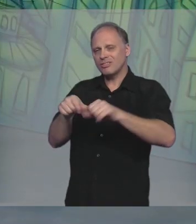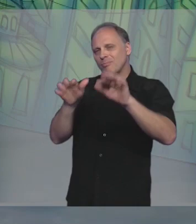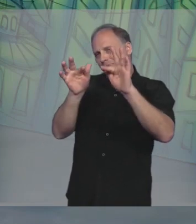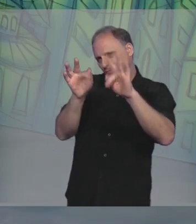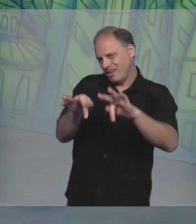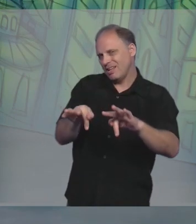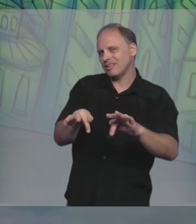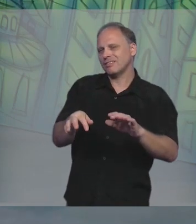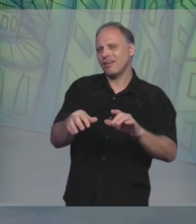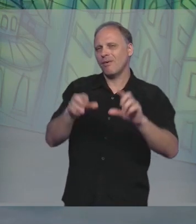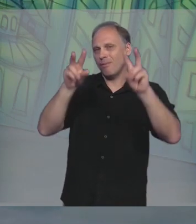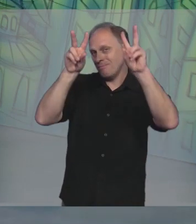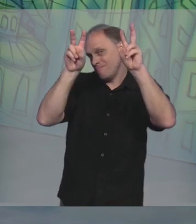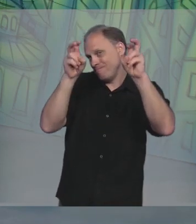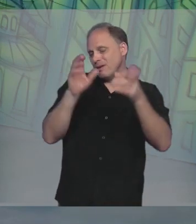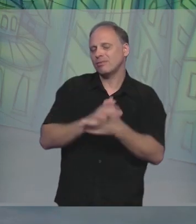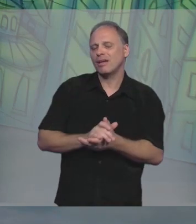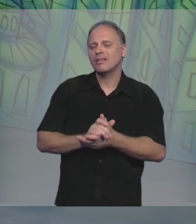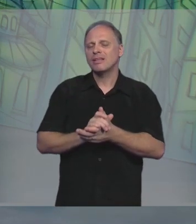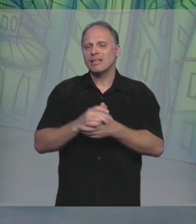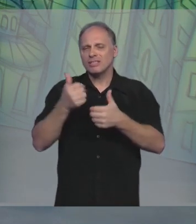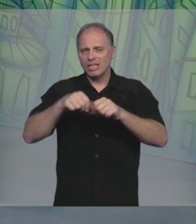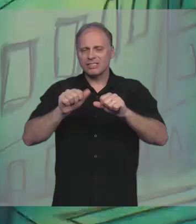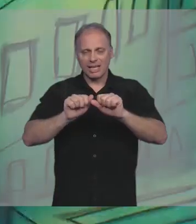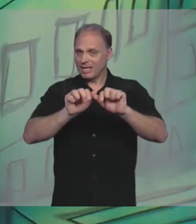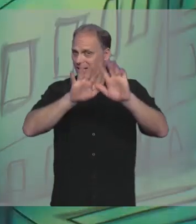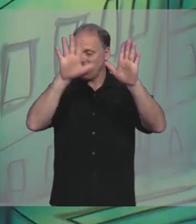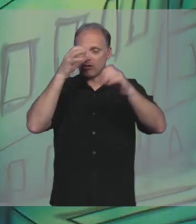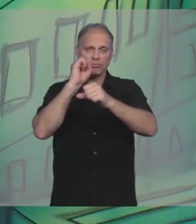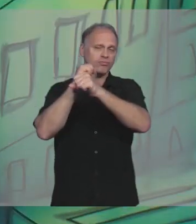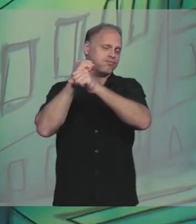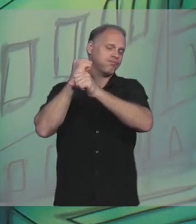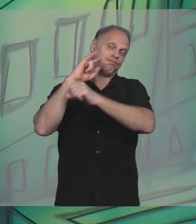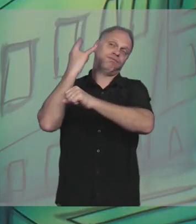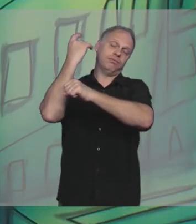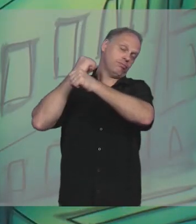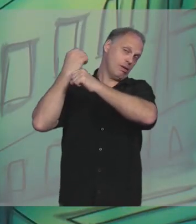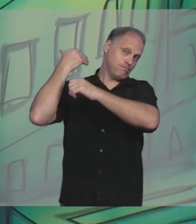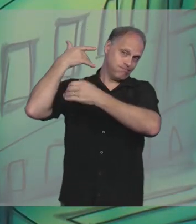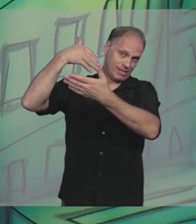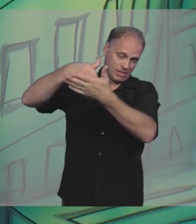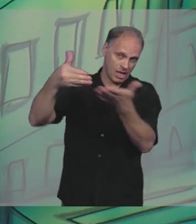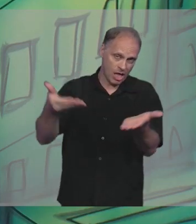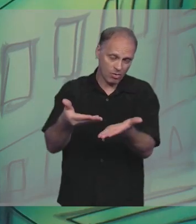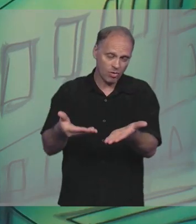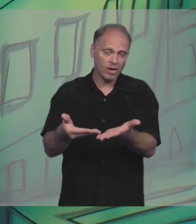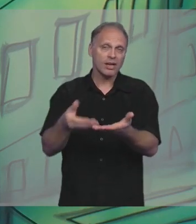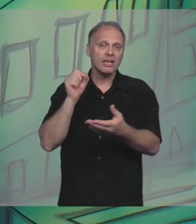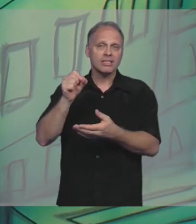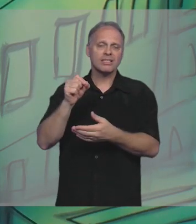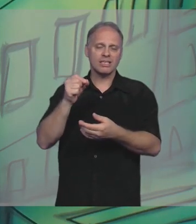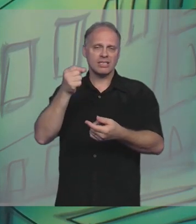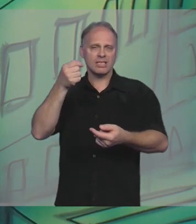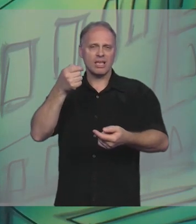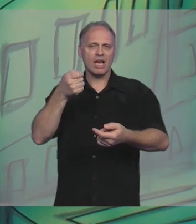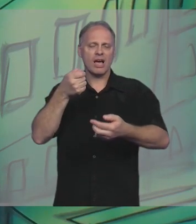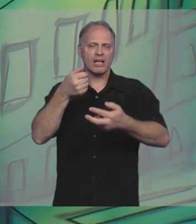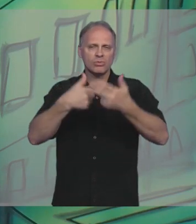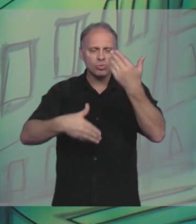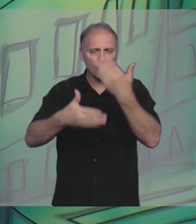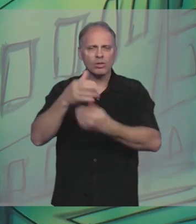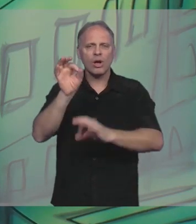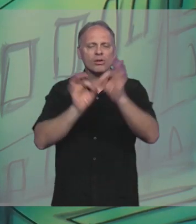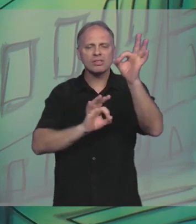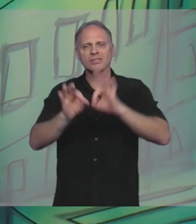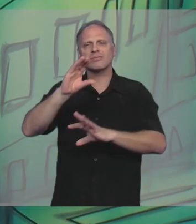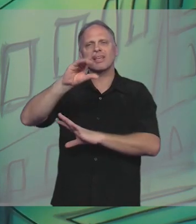uma última provocação. Ficou muito claro nos últimos anos de que a luta de classes no Brasil era camuflada e no